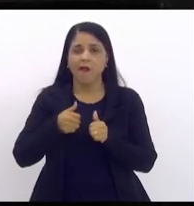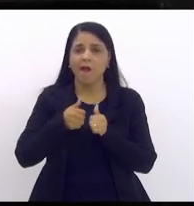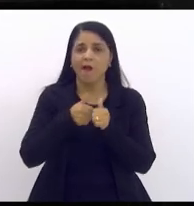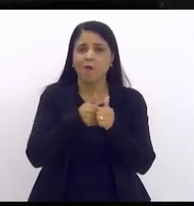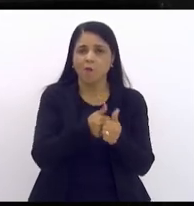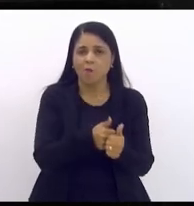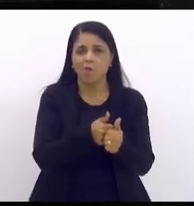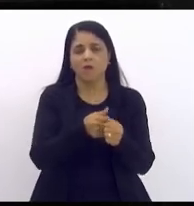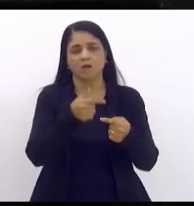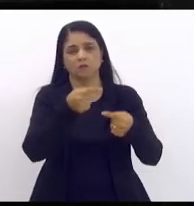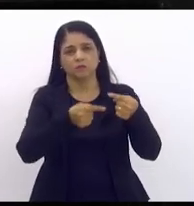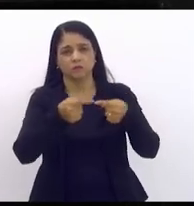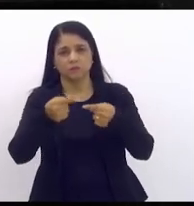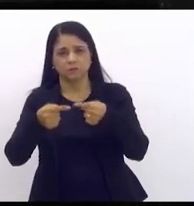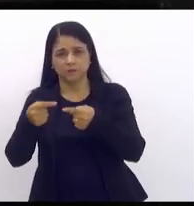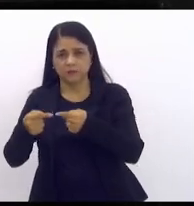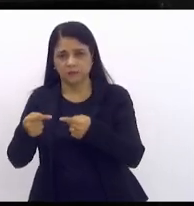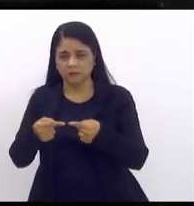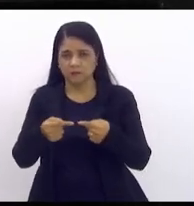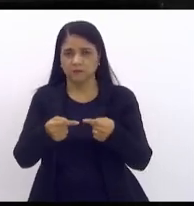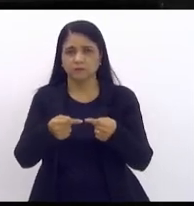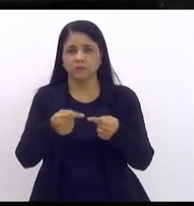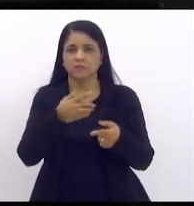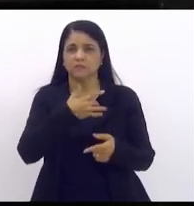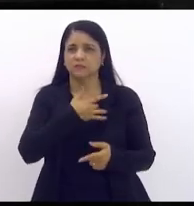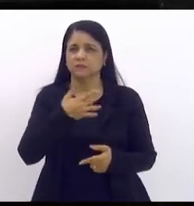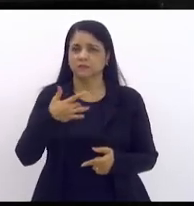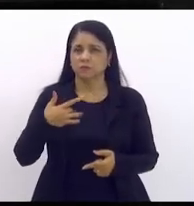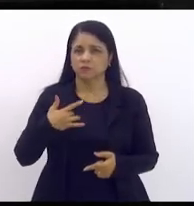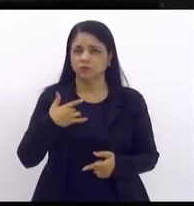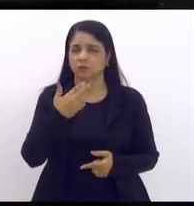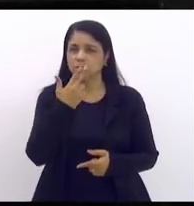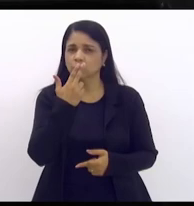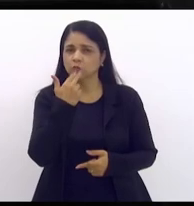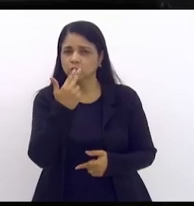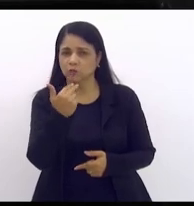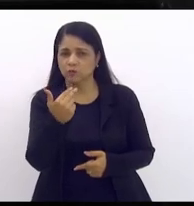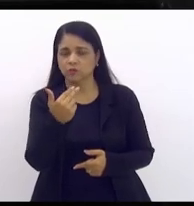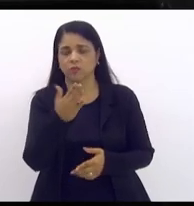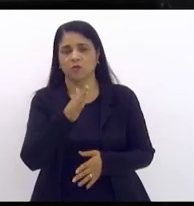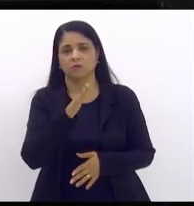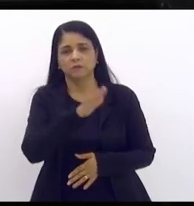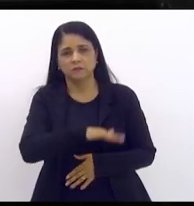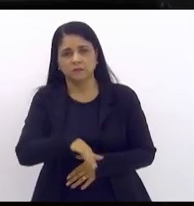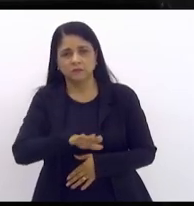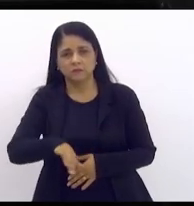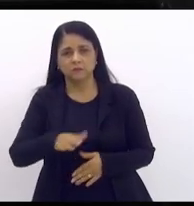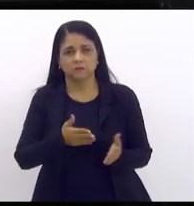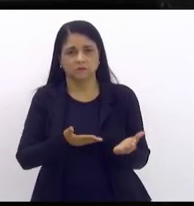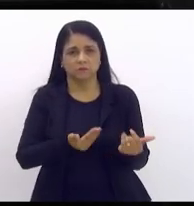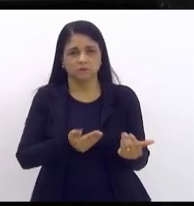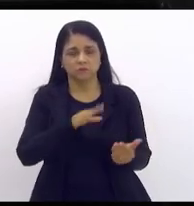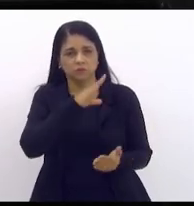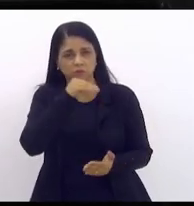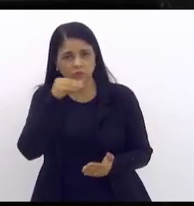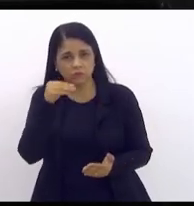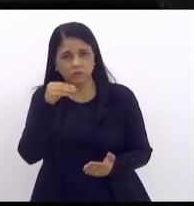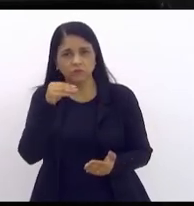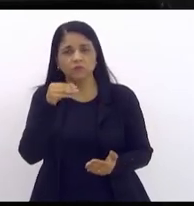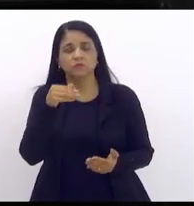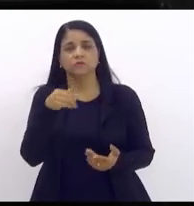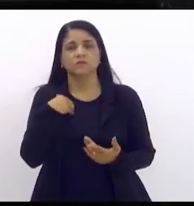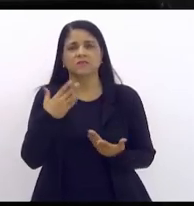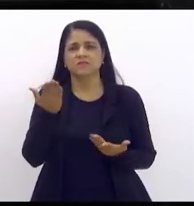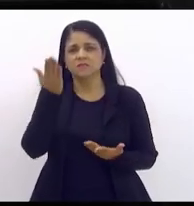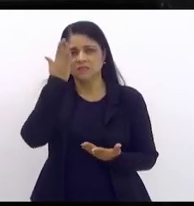de um debate tão central para a saúde nutricional das nossas crianças e adolescentes. É central isso hoje, a gente sabe